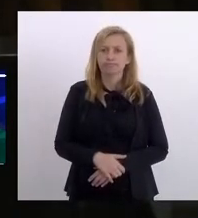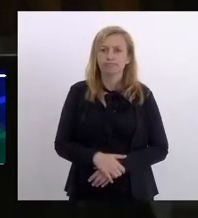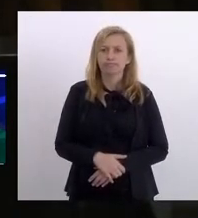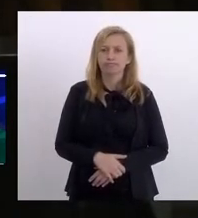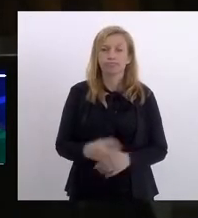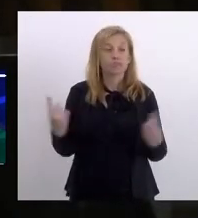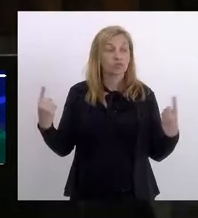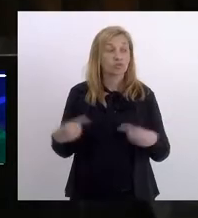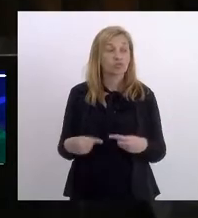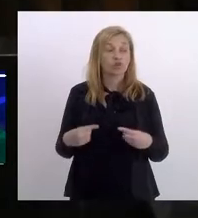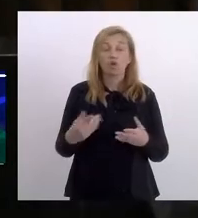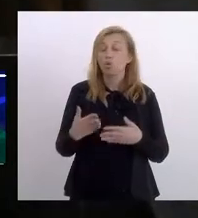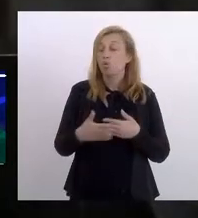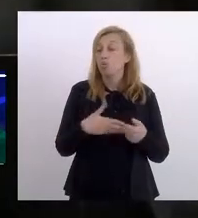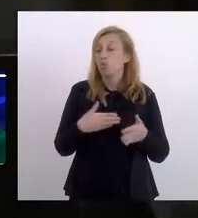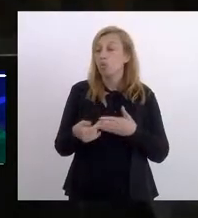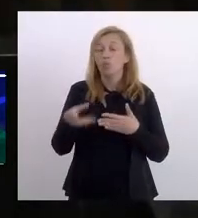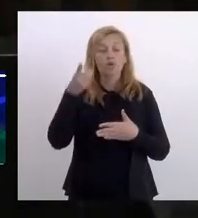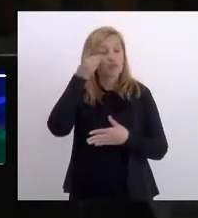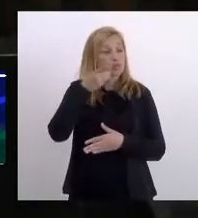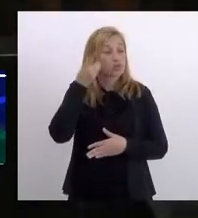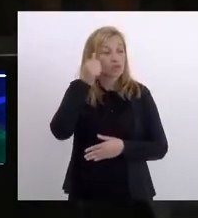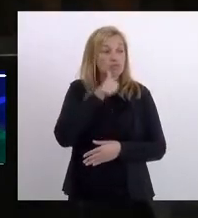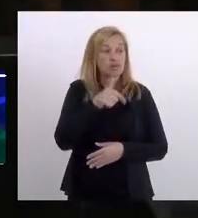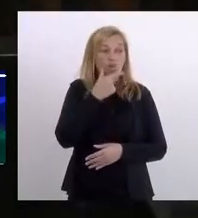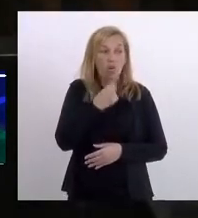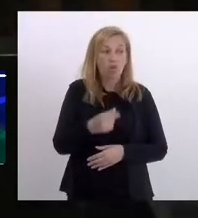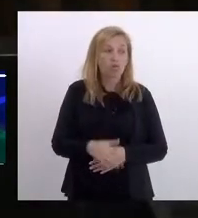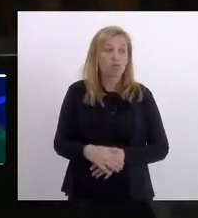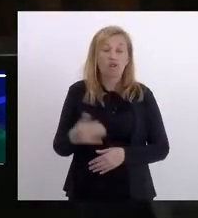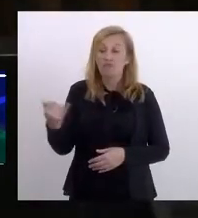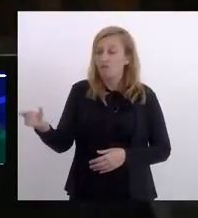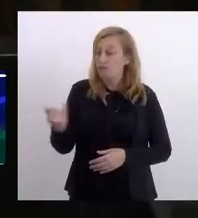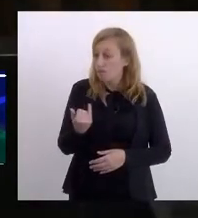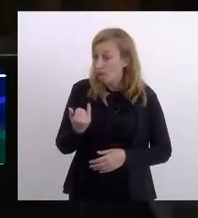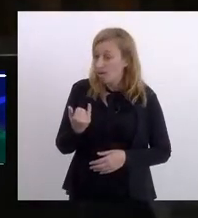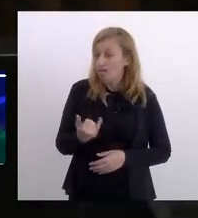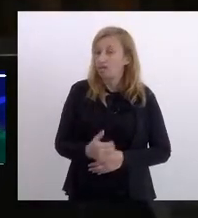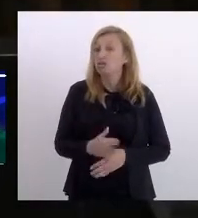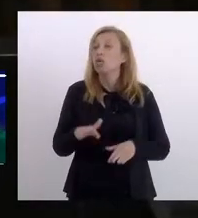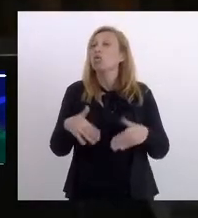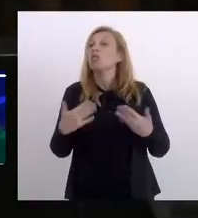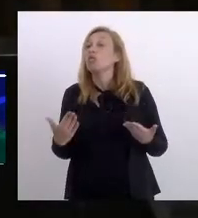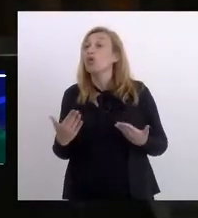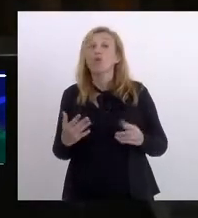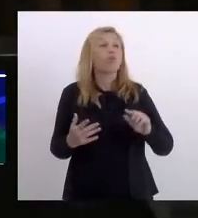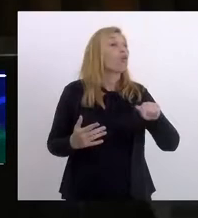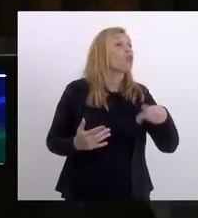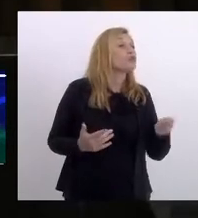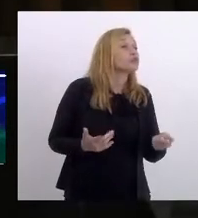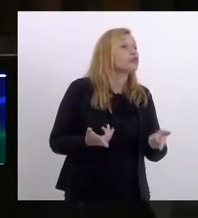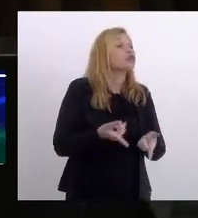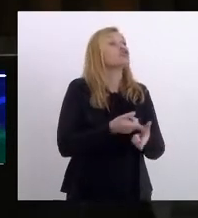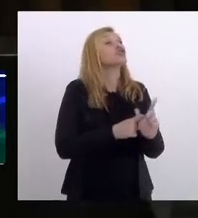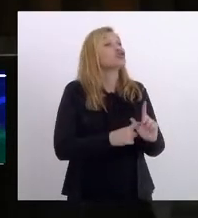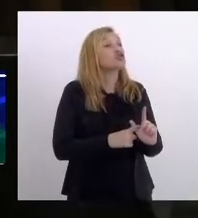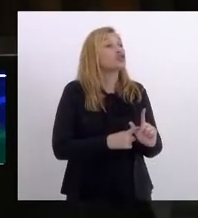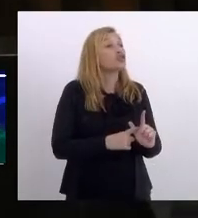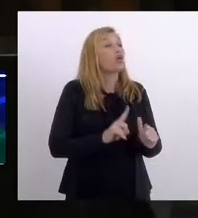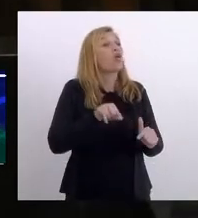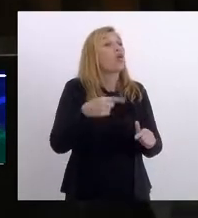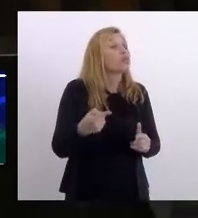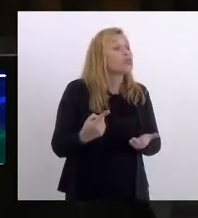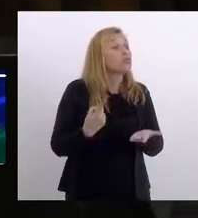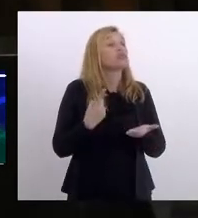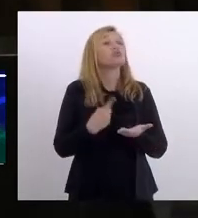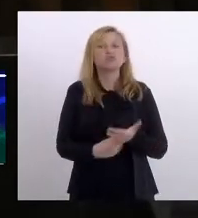Eu desafio qualquer deputado, qualquer deputada, a me dizer qual outra dívida, qual outro